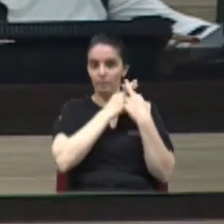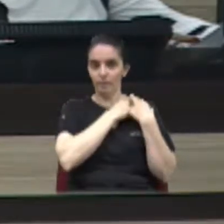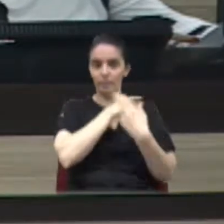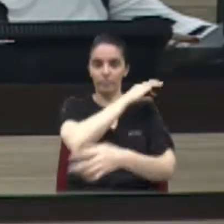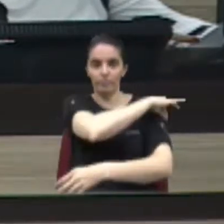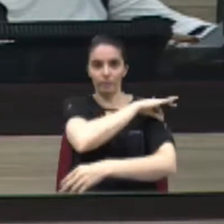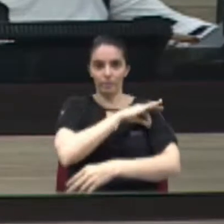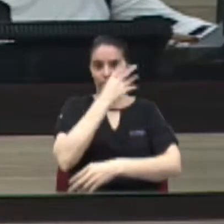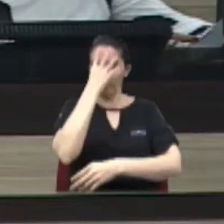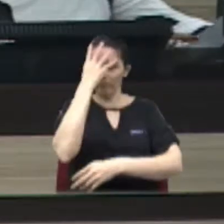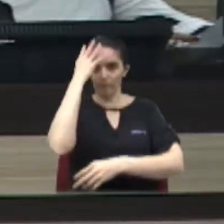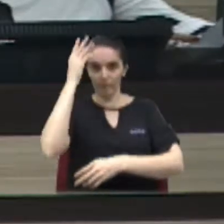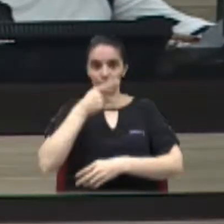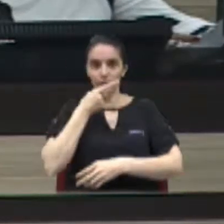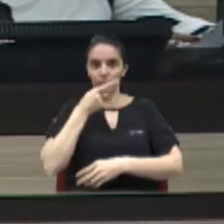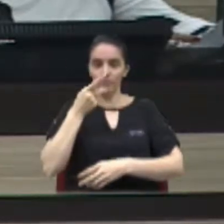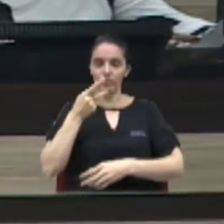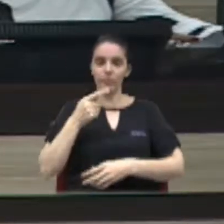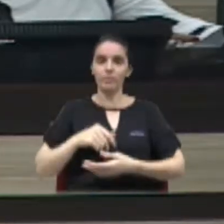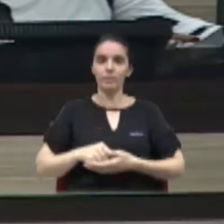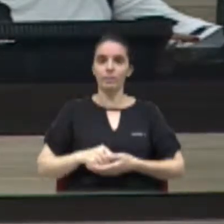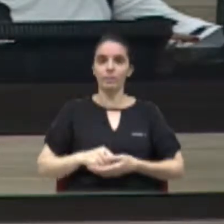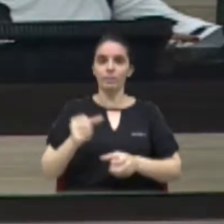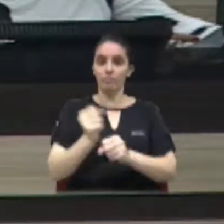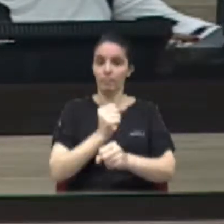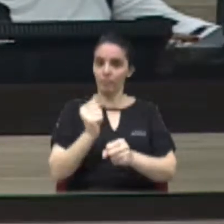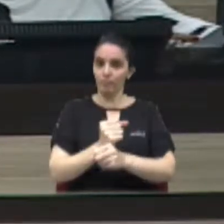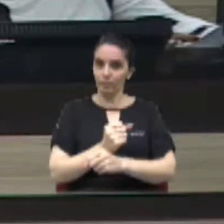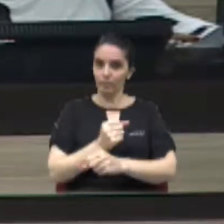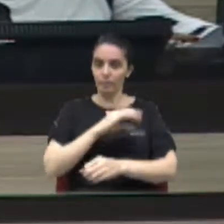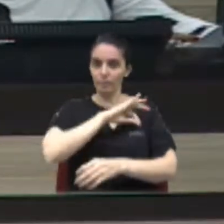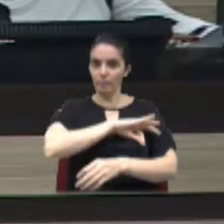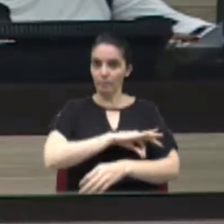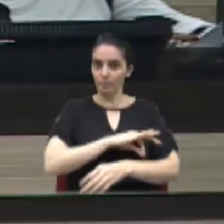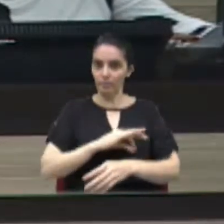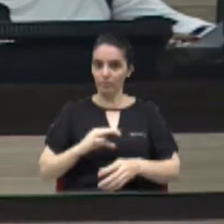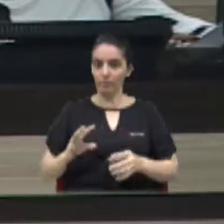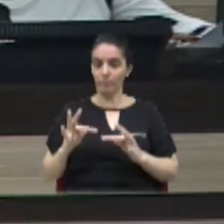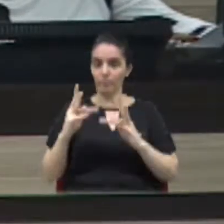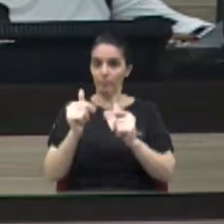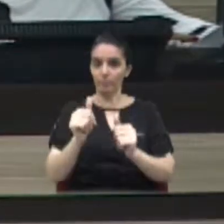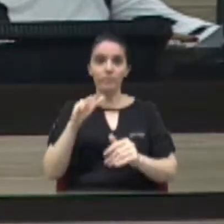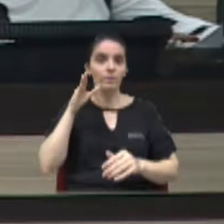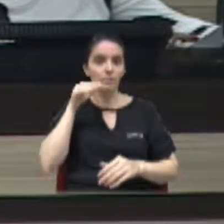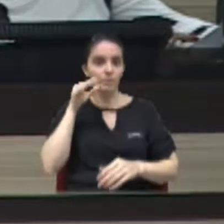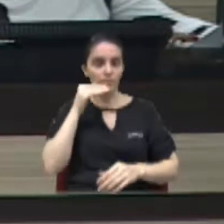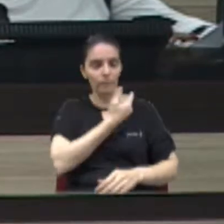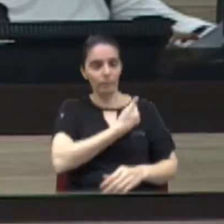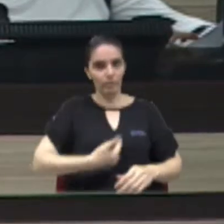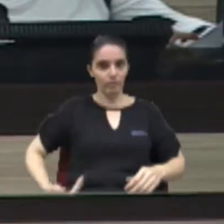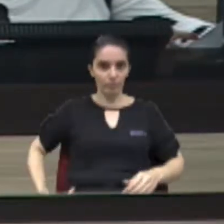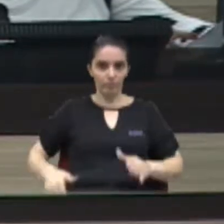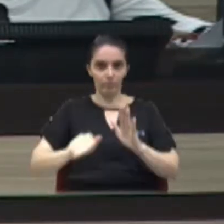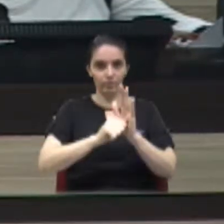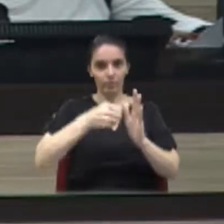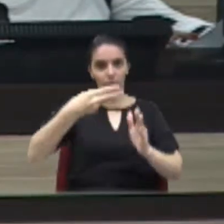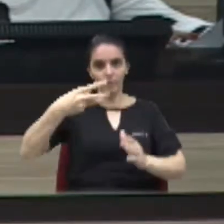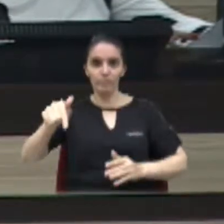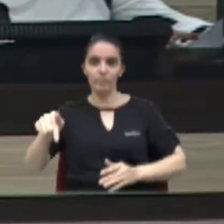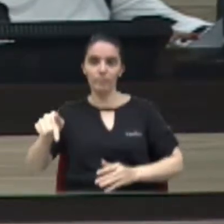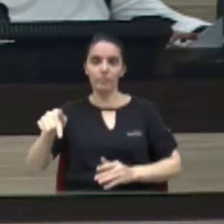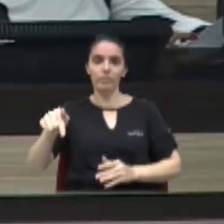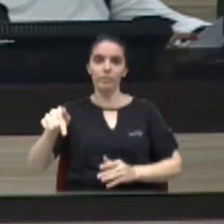Botion, que dispõe sobre a revisão geral anual dos vencimentos dos servidores públicos do município de Limeira, de que trata o artigo